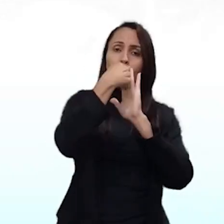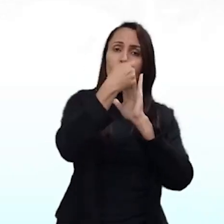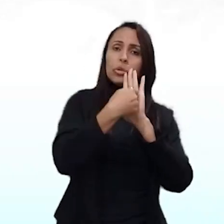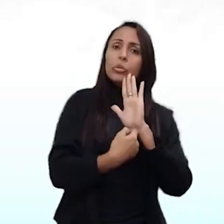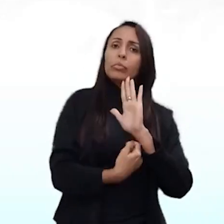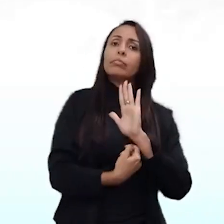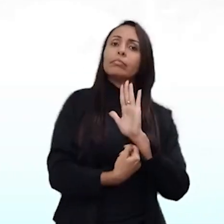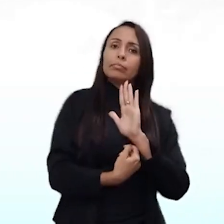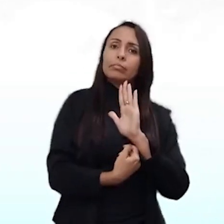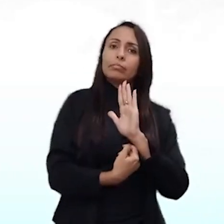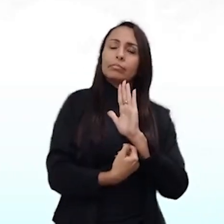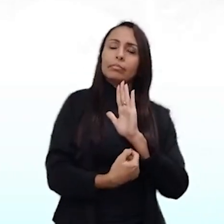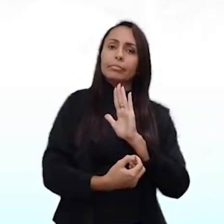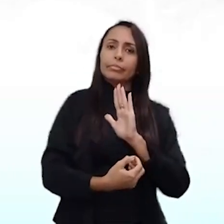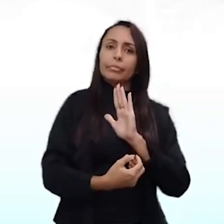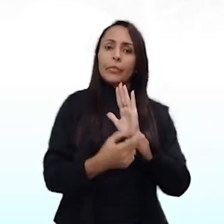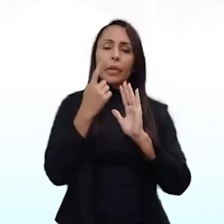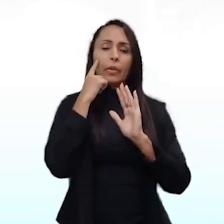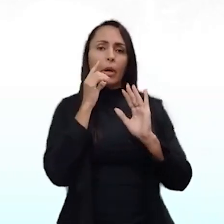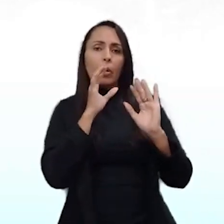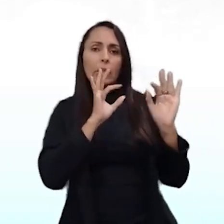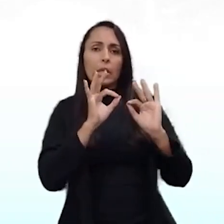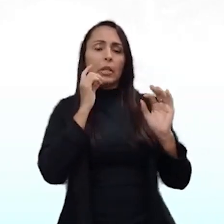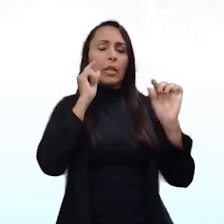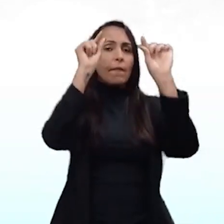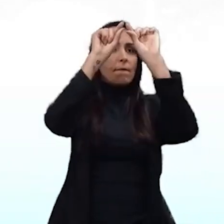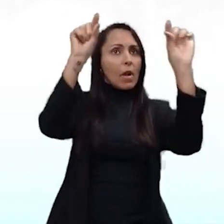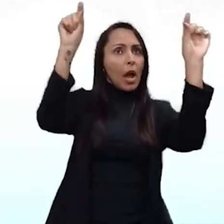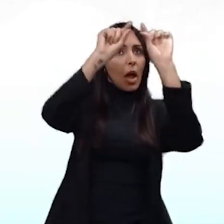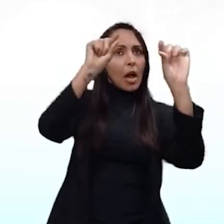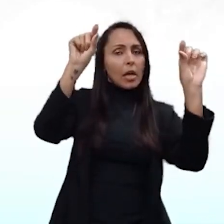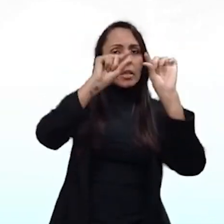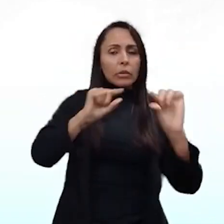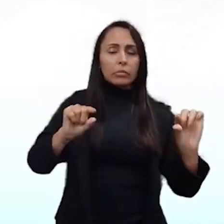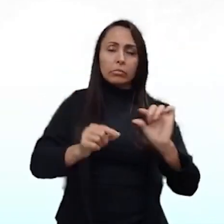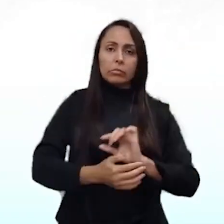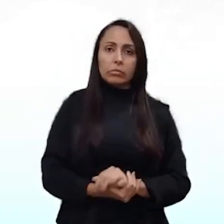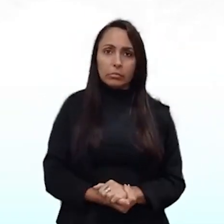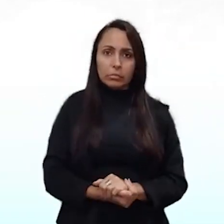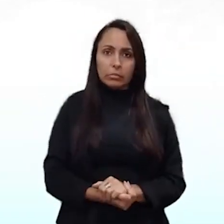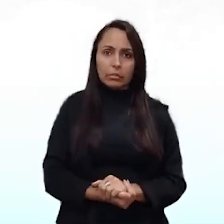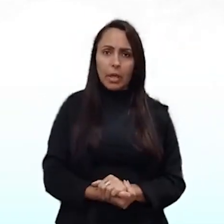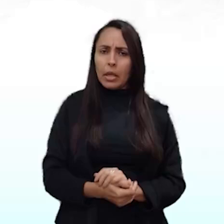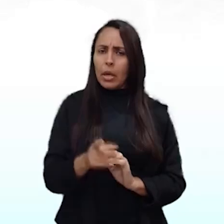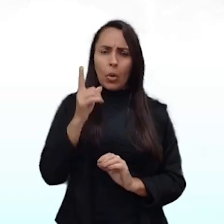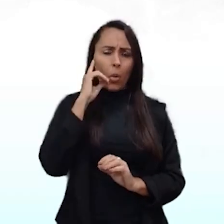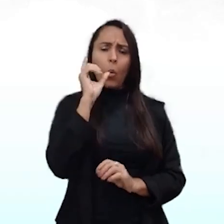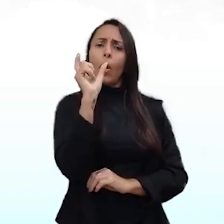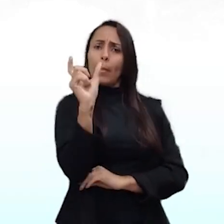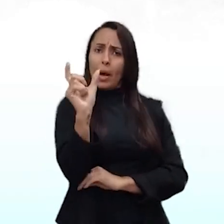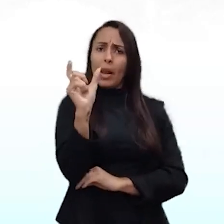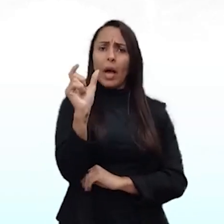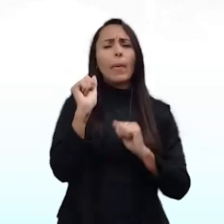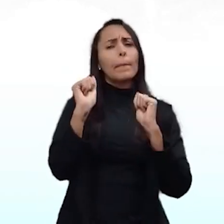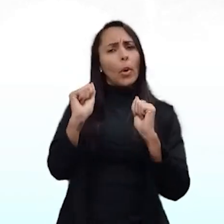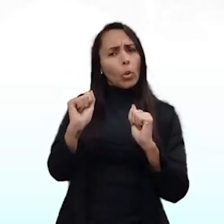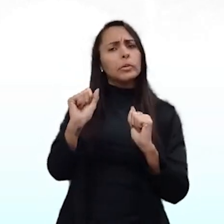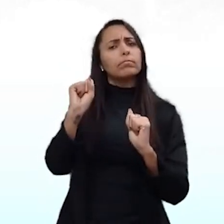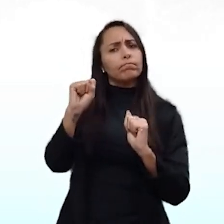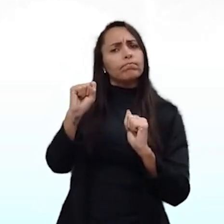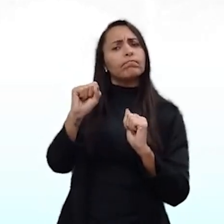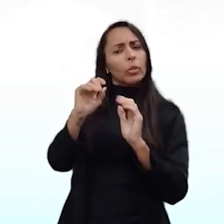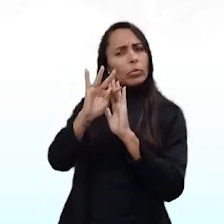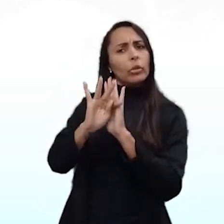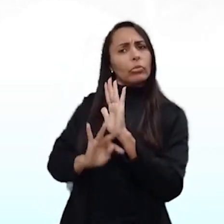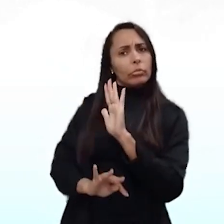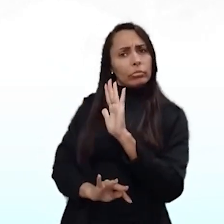escritos, formado a partir de frases, de orações e períodos? Não. Uma palavra pode ser um texto, sim,